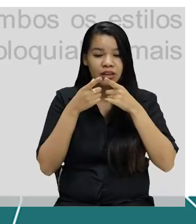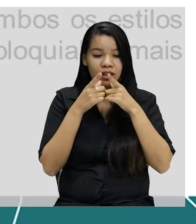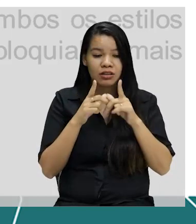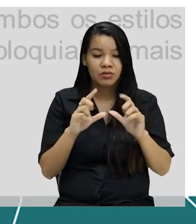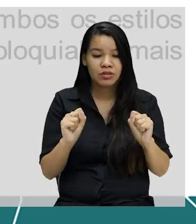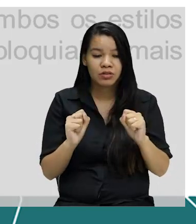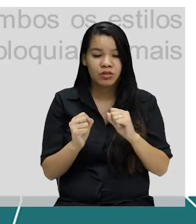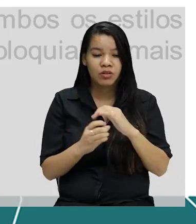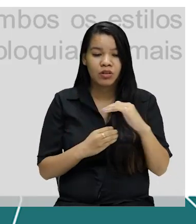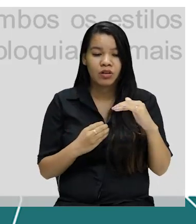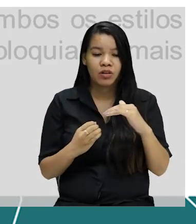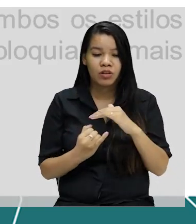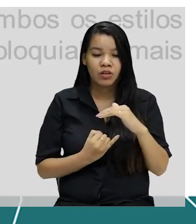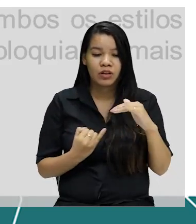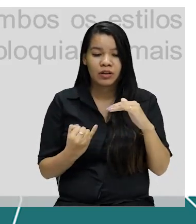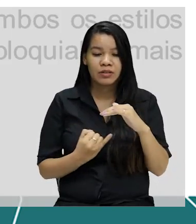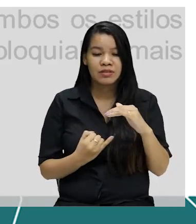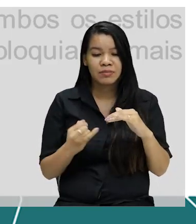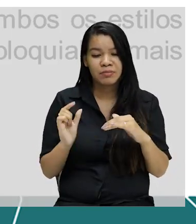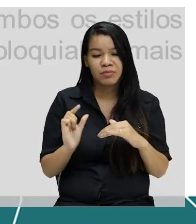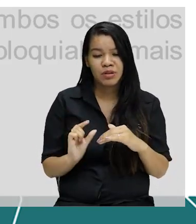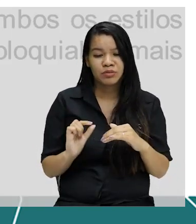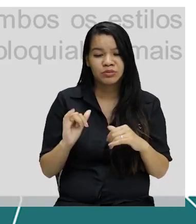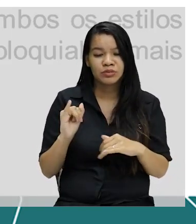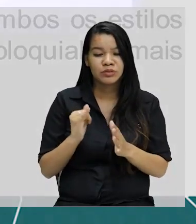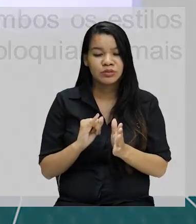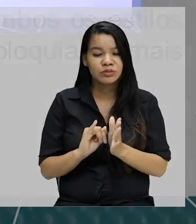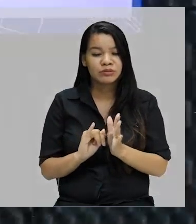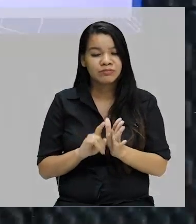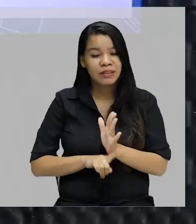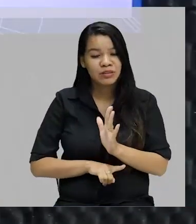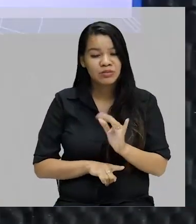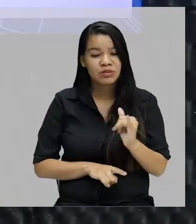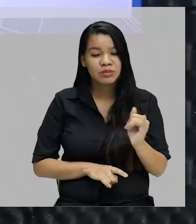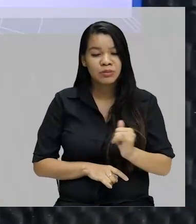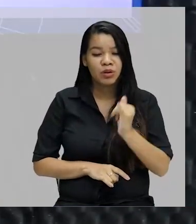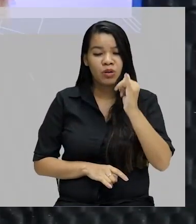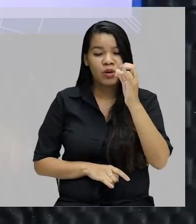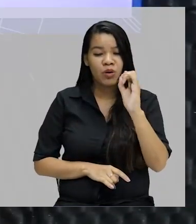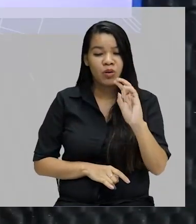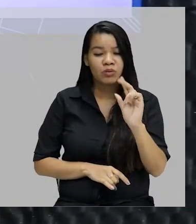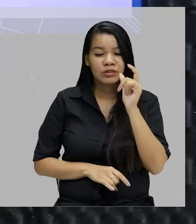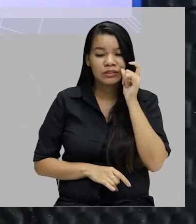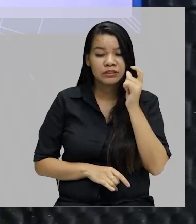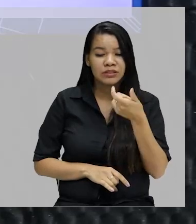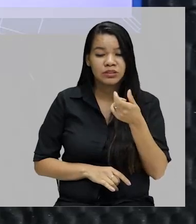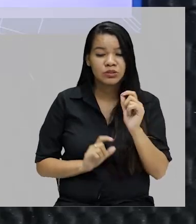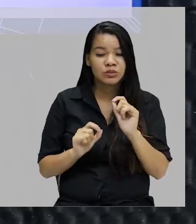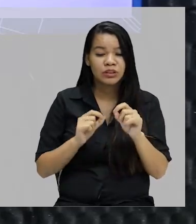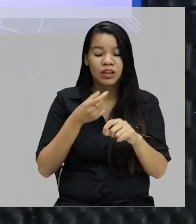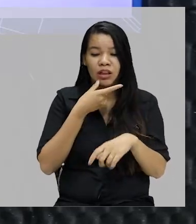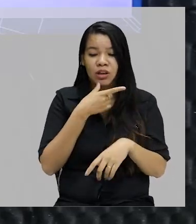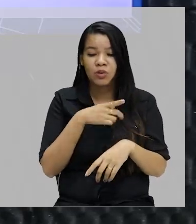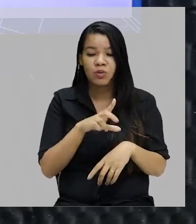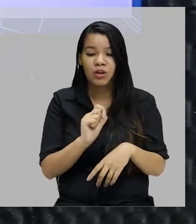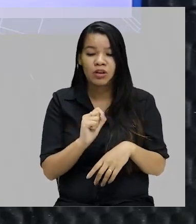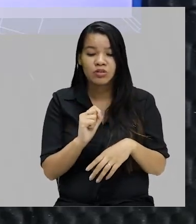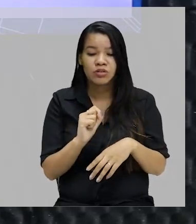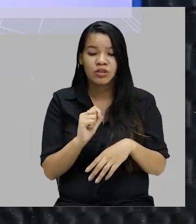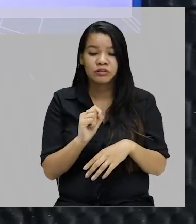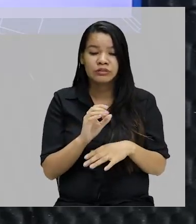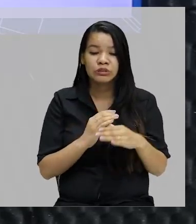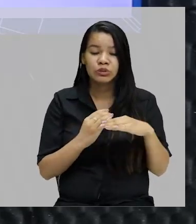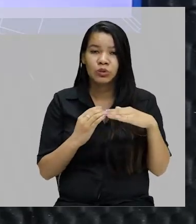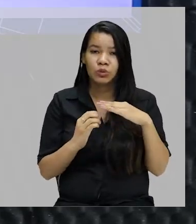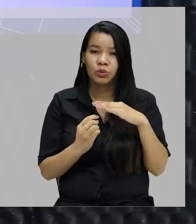não faz a linguagem coloquial ser menos importante e relevante do que a linguagem culta. Por isso que nós falamos